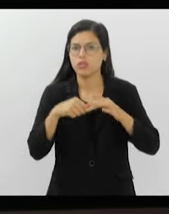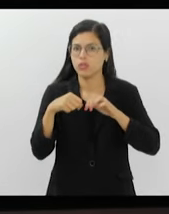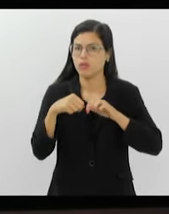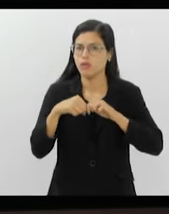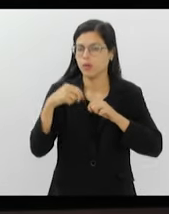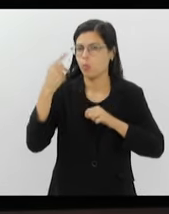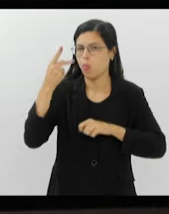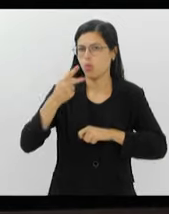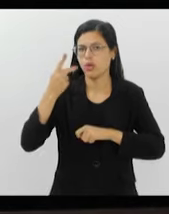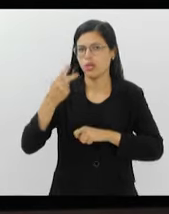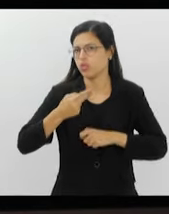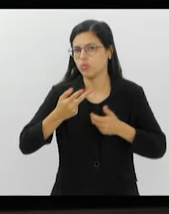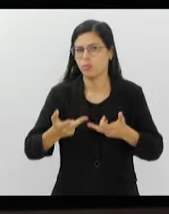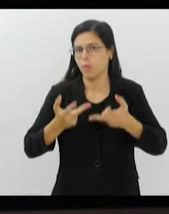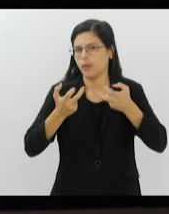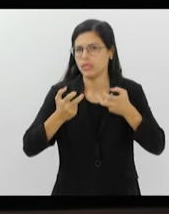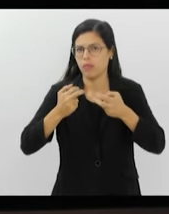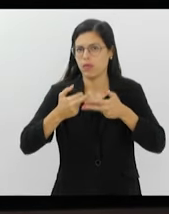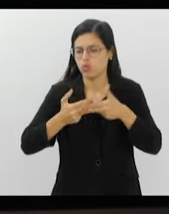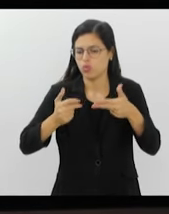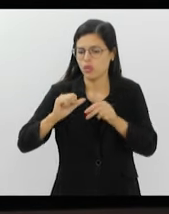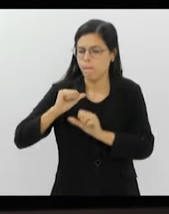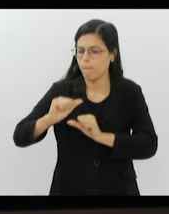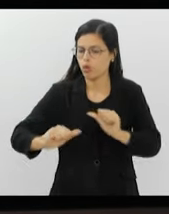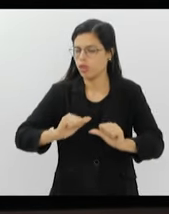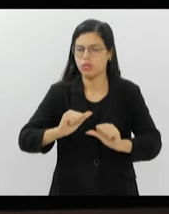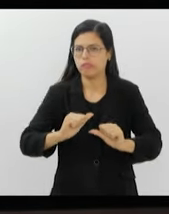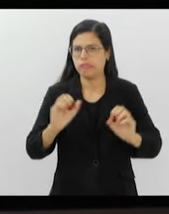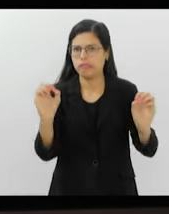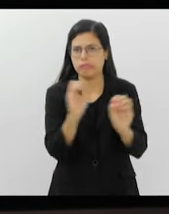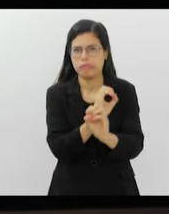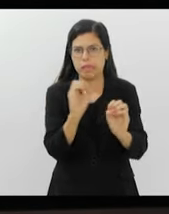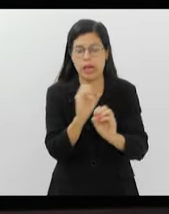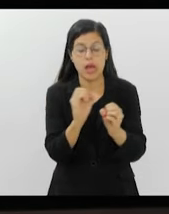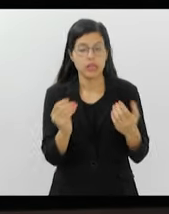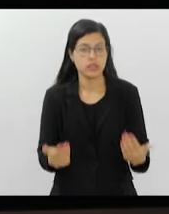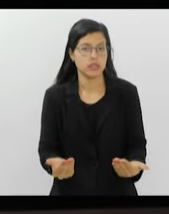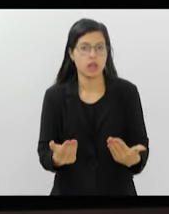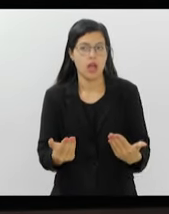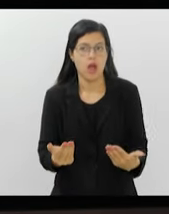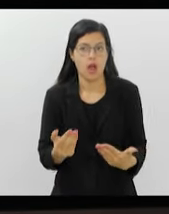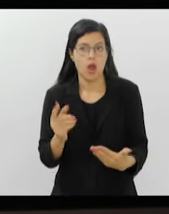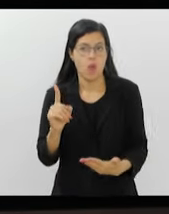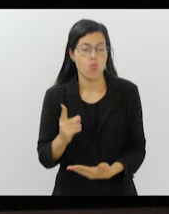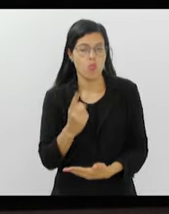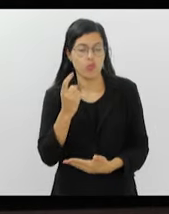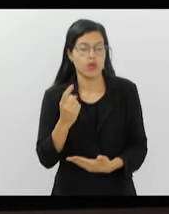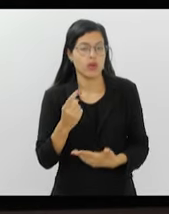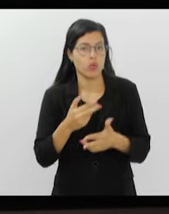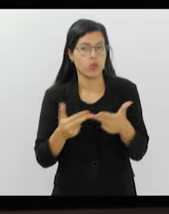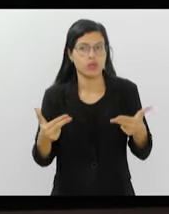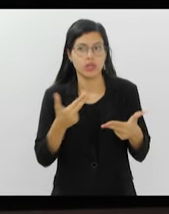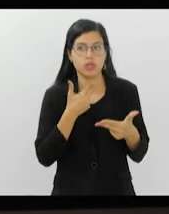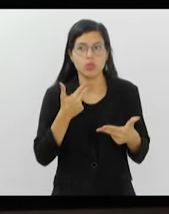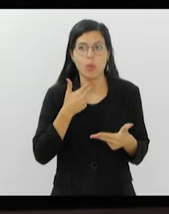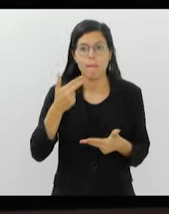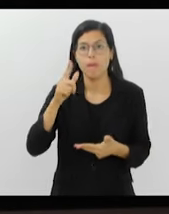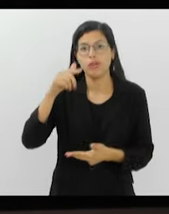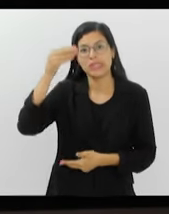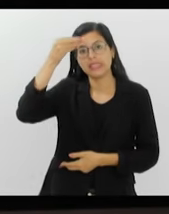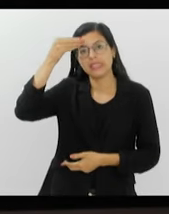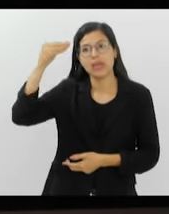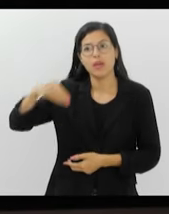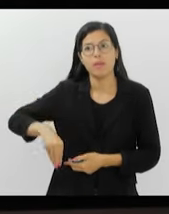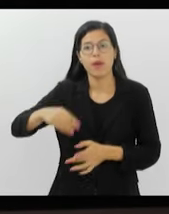coisas se modificarem a única coisa que a gente não pode nesse momento é desanimar porque a Vitória